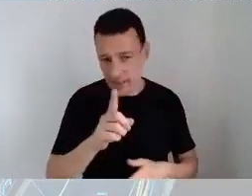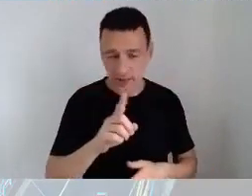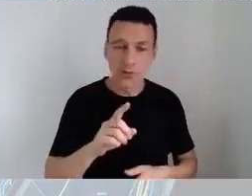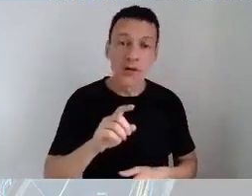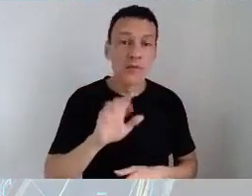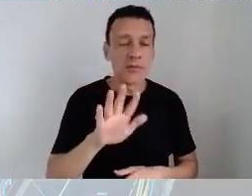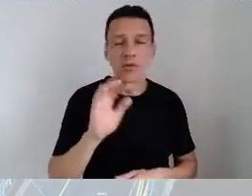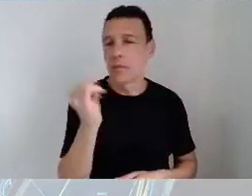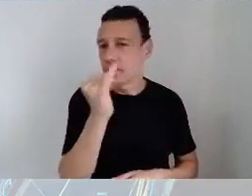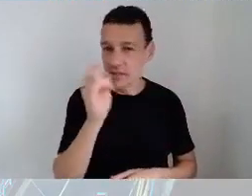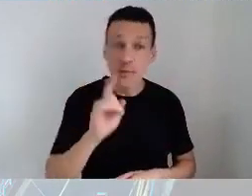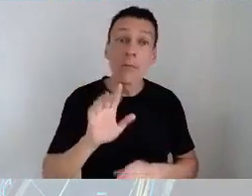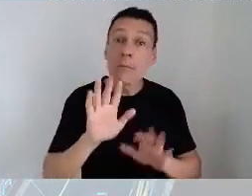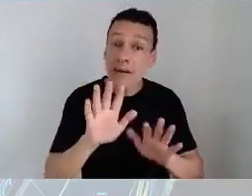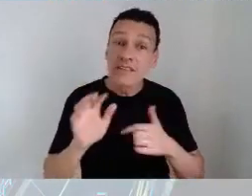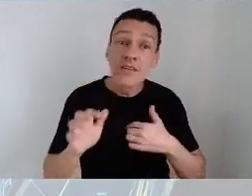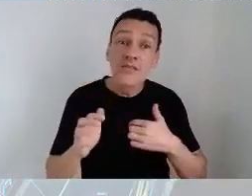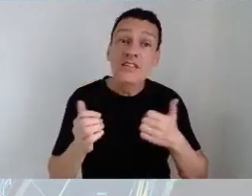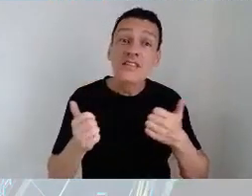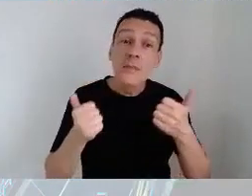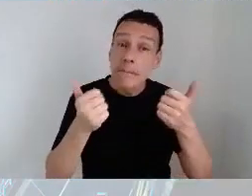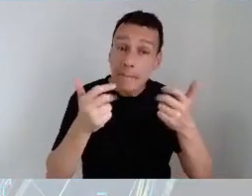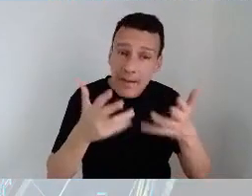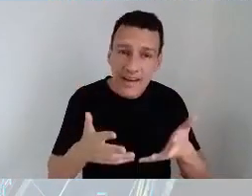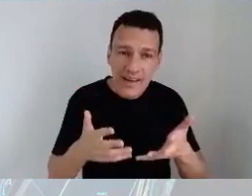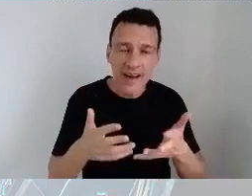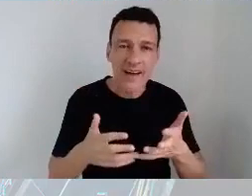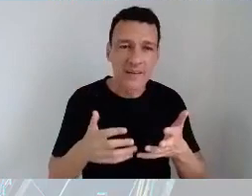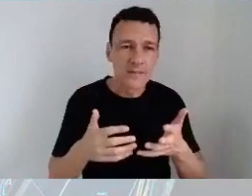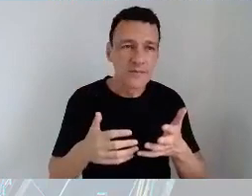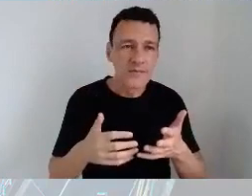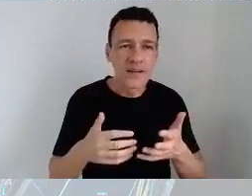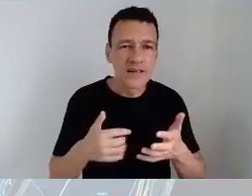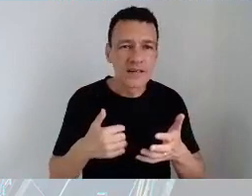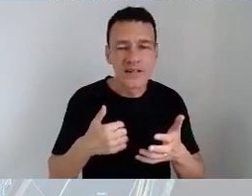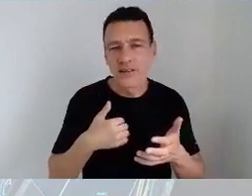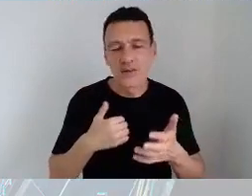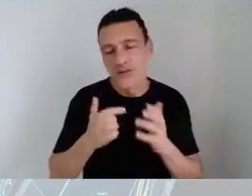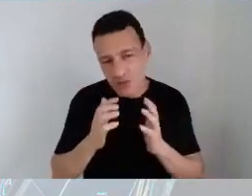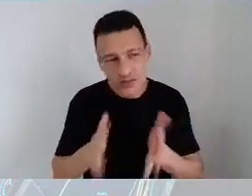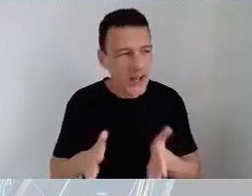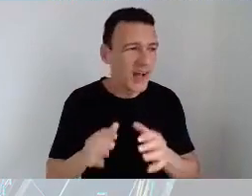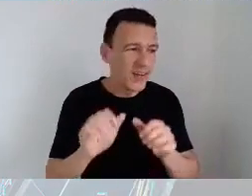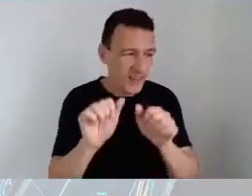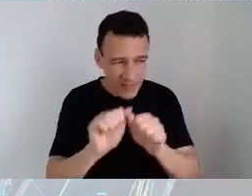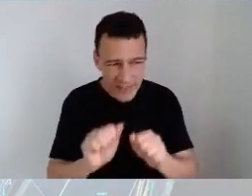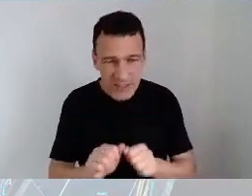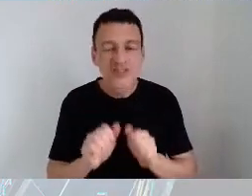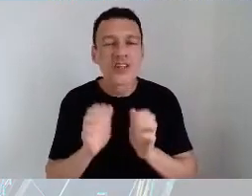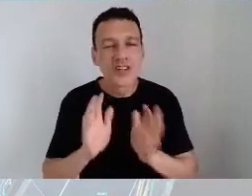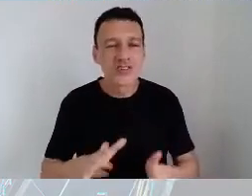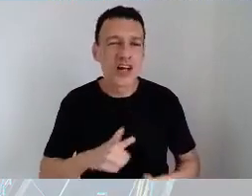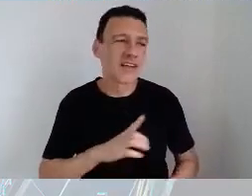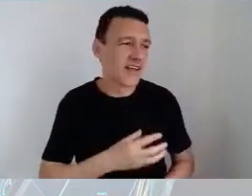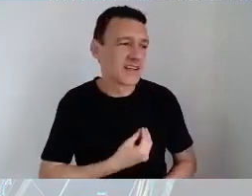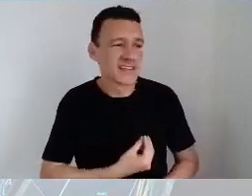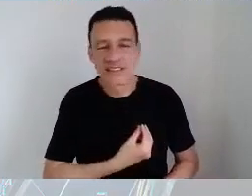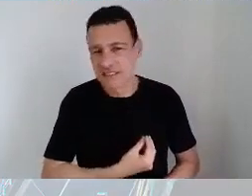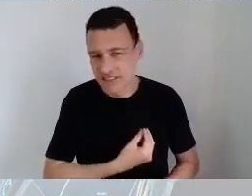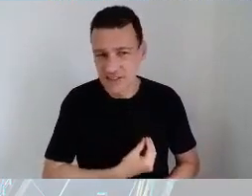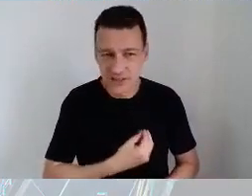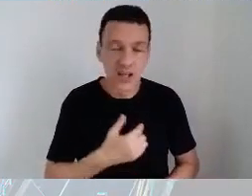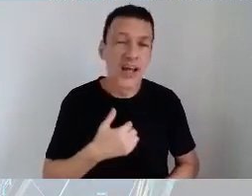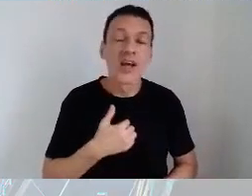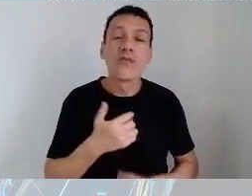explicar o comando, espera aí que eu já executei, esse cara já existe, eu vou mudar o nome aqui e vou explicar para vocês o que é esse